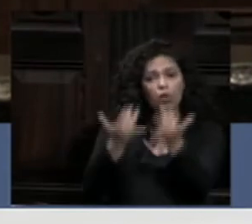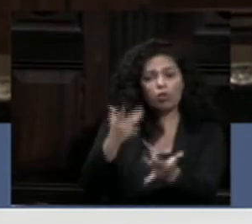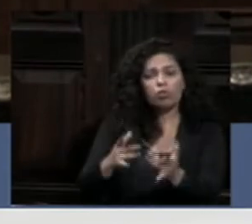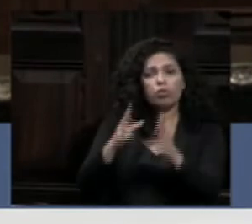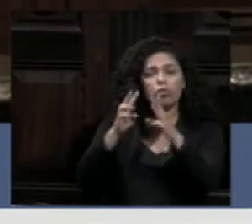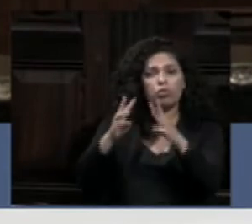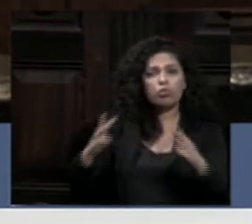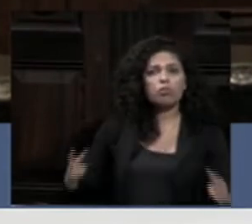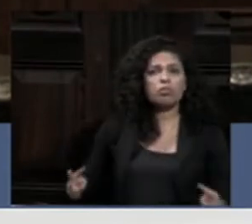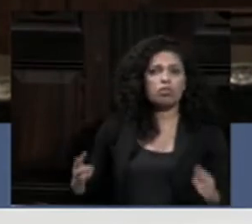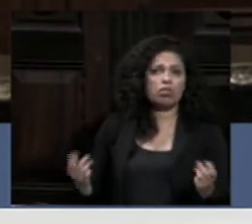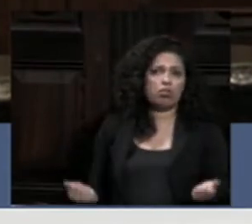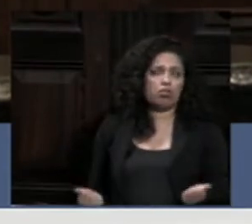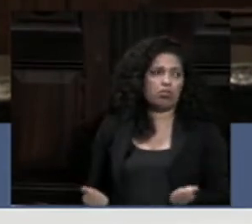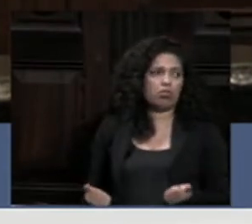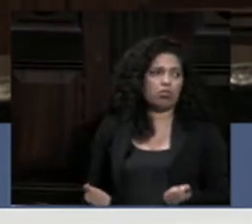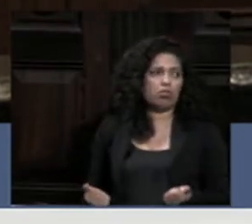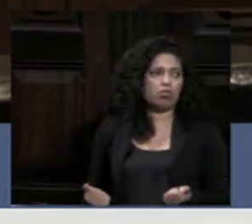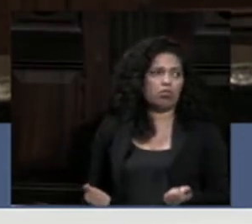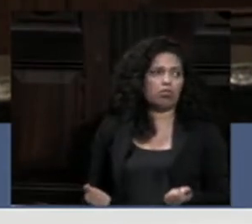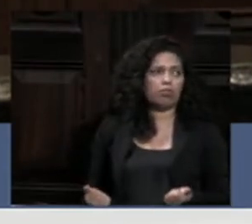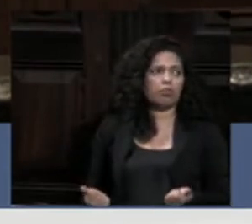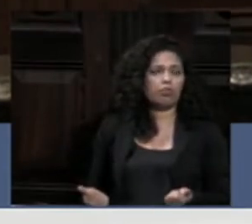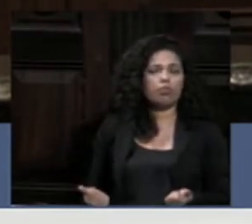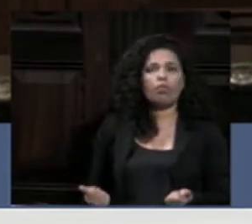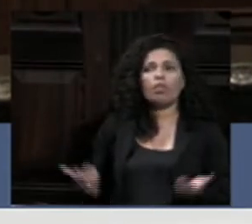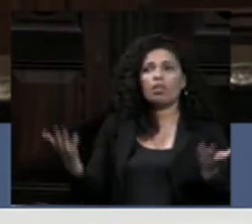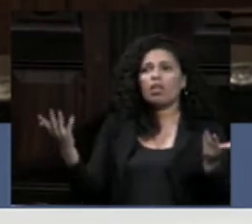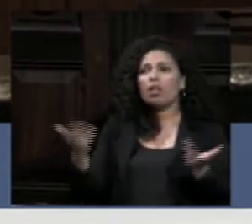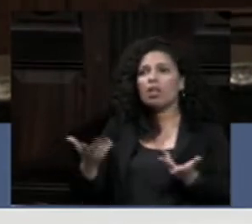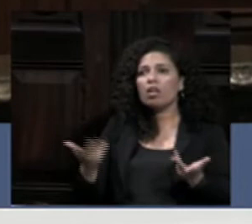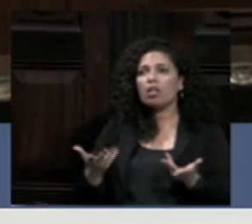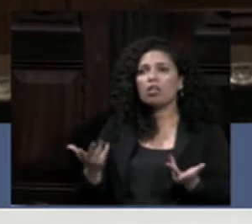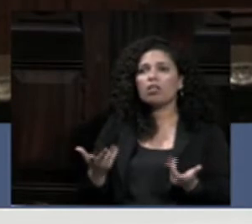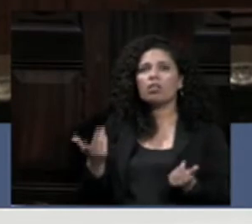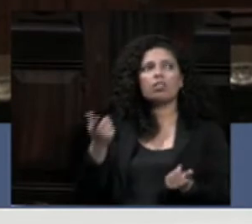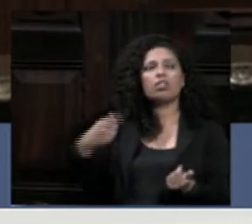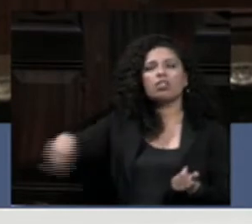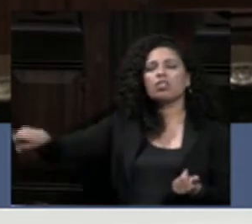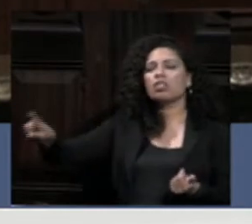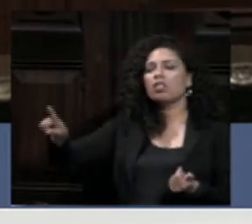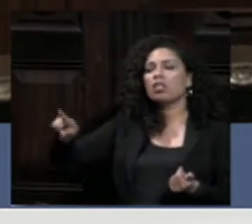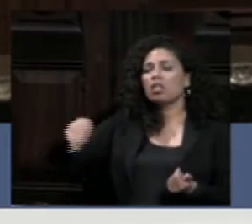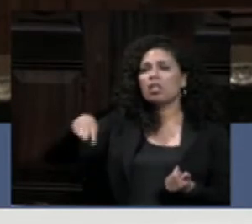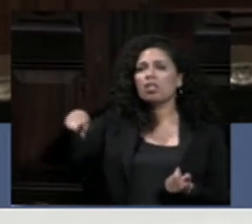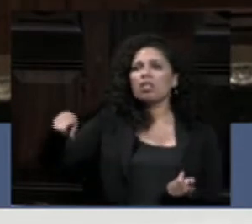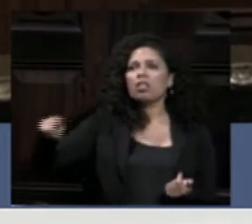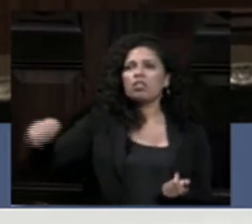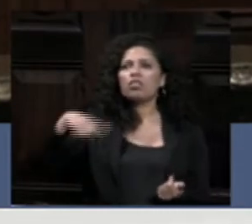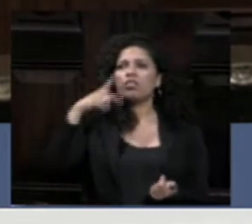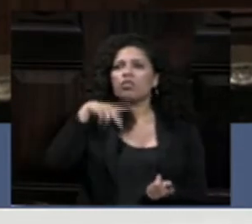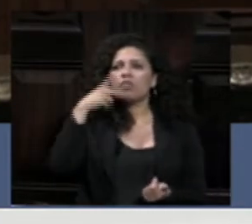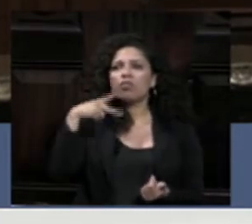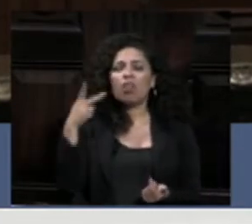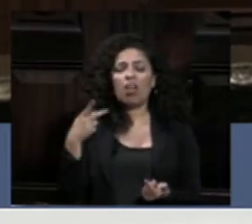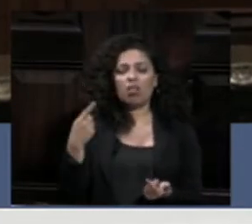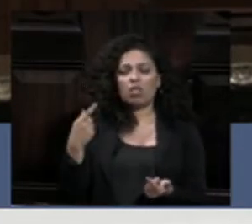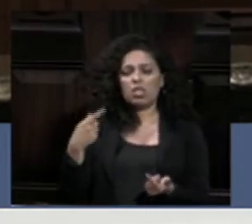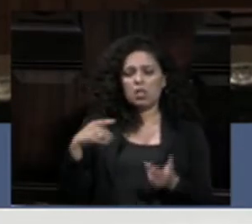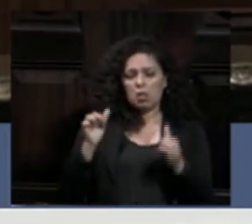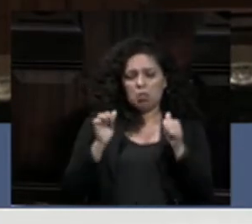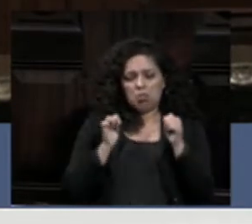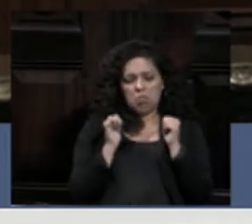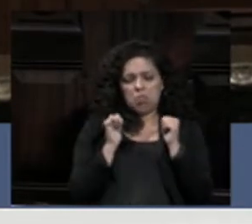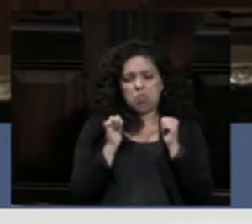Agora, tentam passar essa responsabilidade para o reitor da UFRJ, que